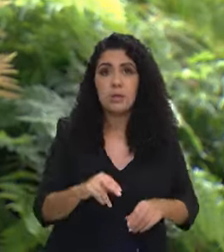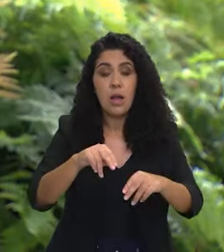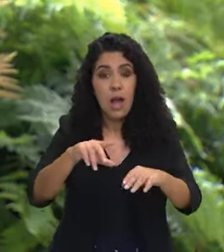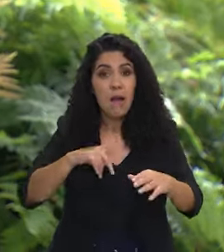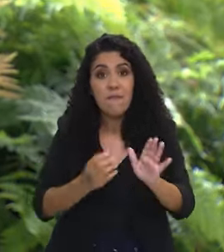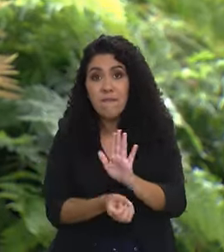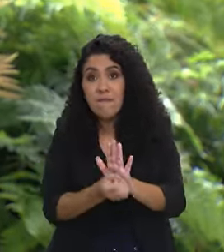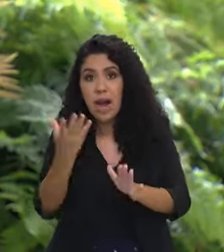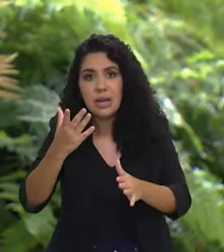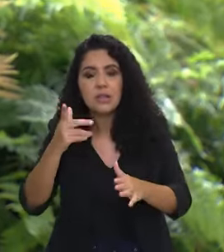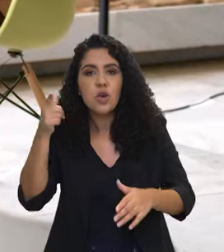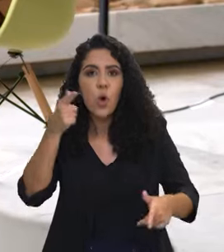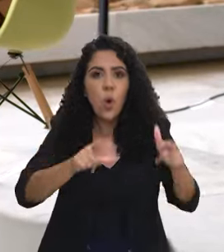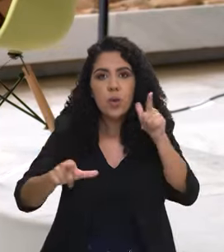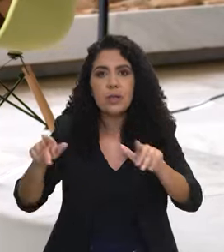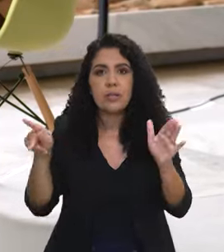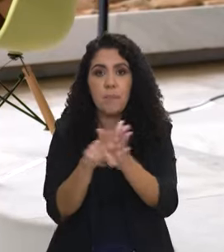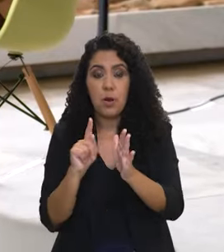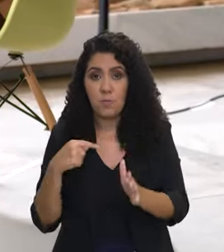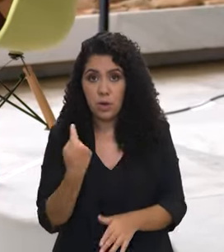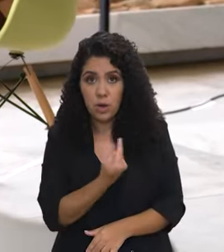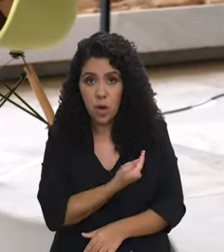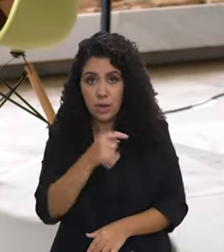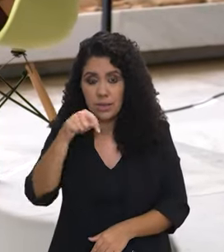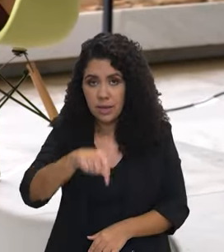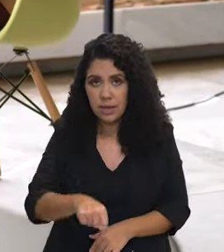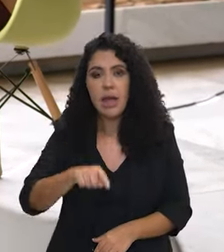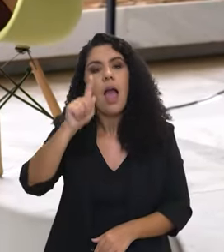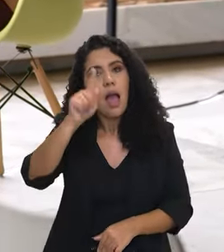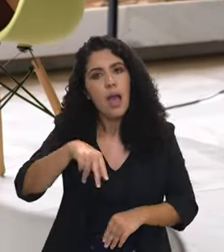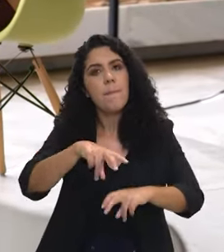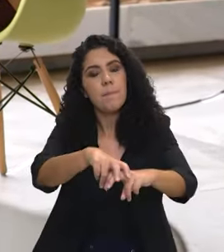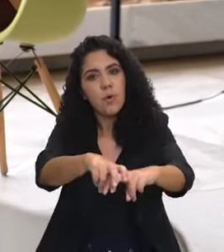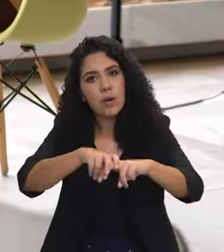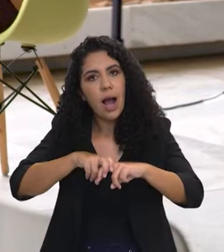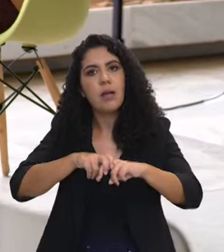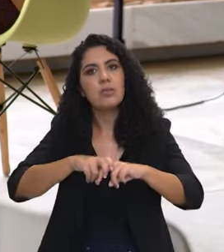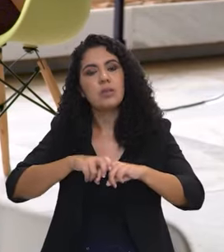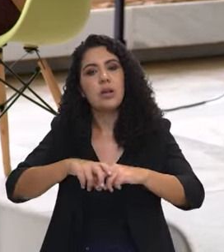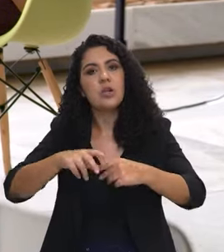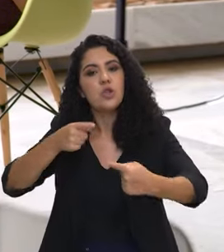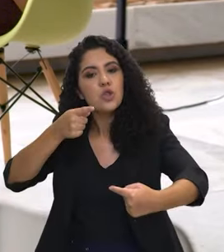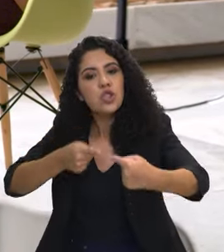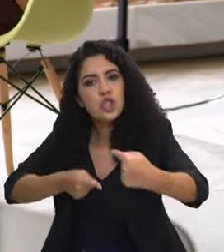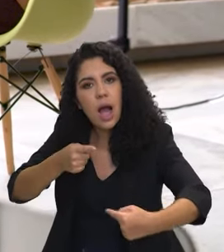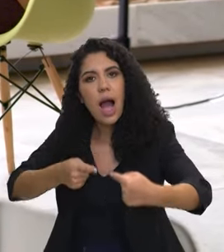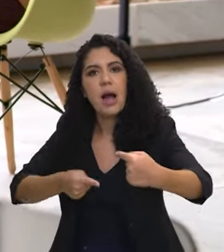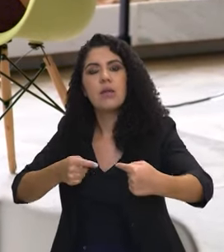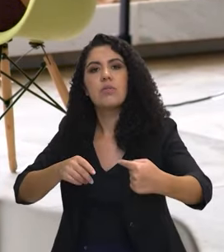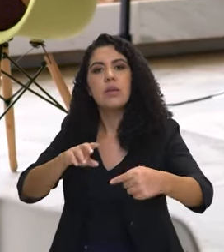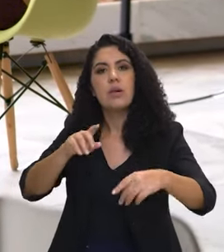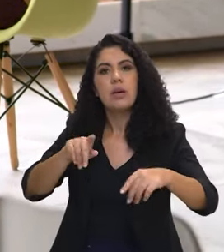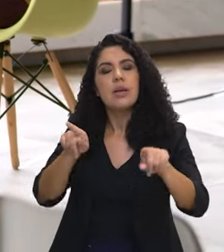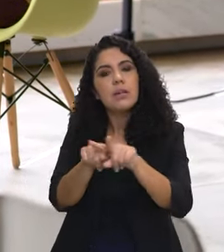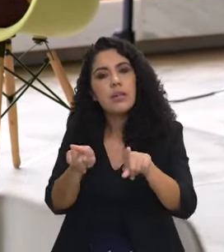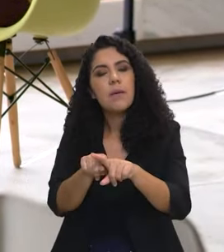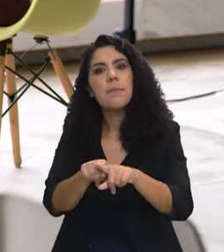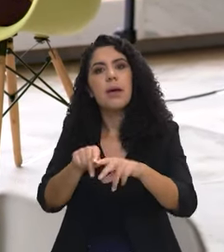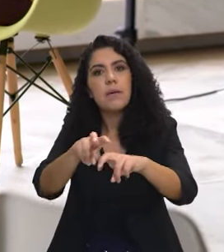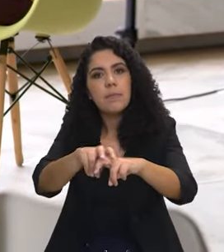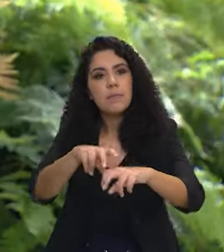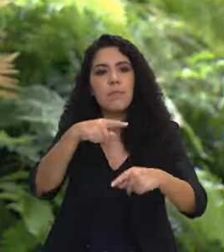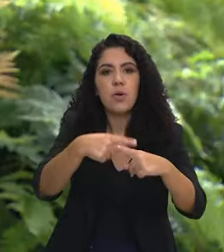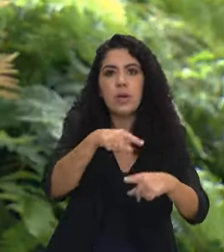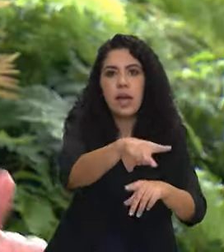nossas conquistas, elas são resultado dessas tensões entre a sociedade empurrando, né, e o